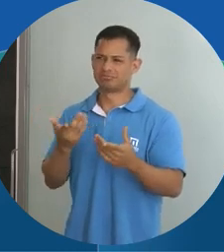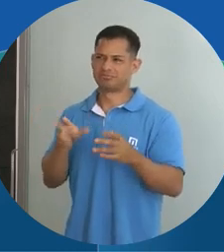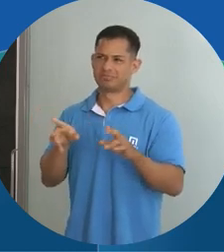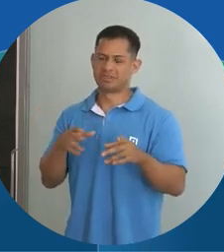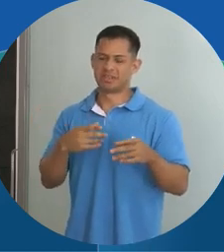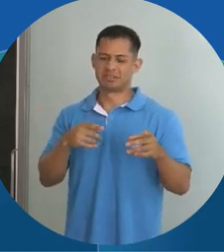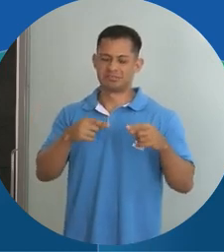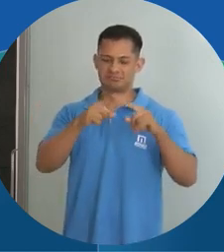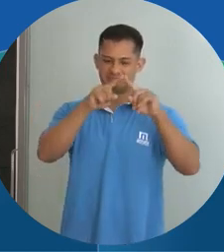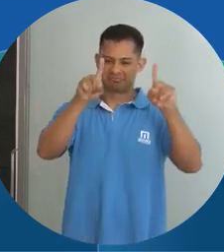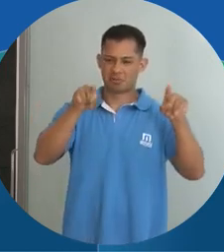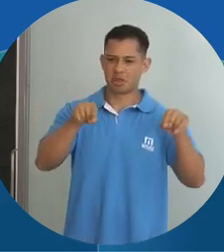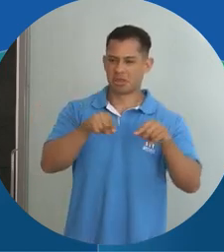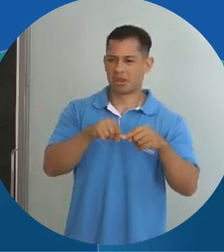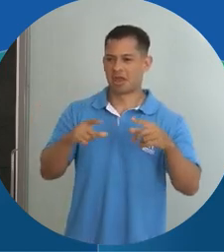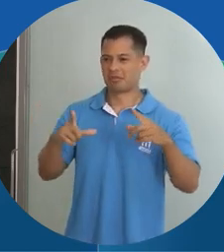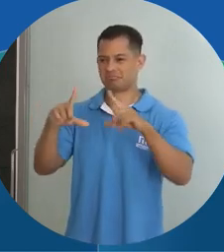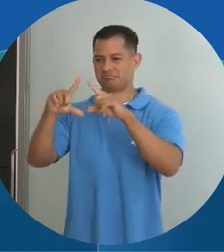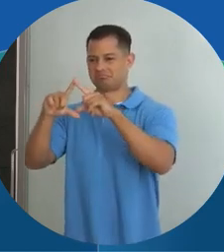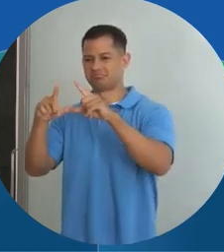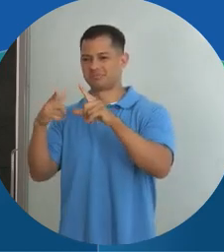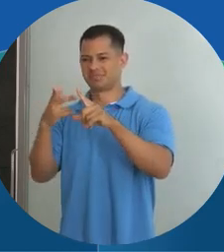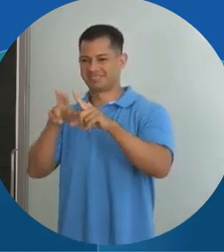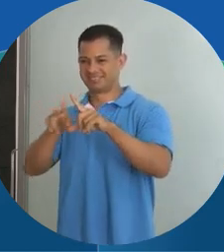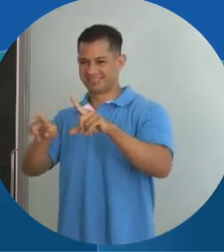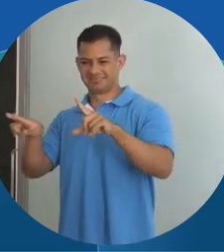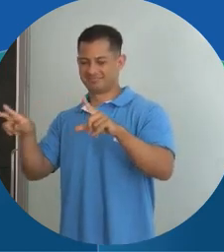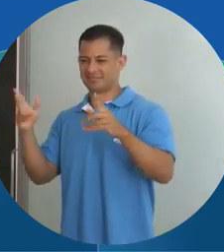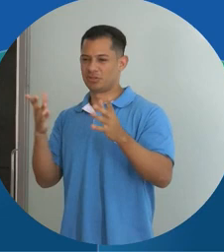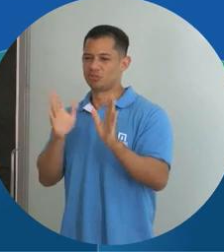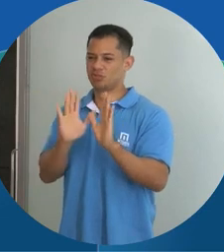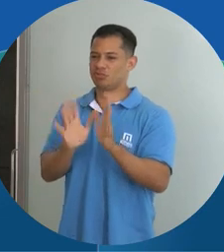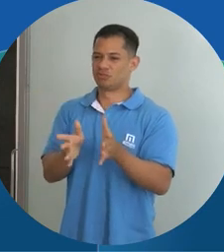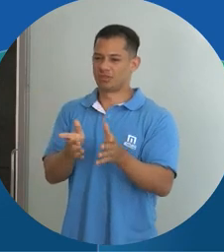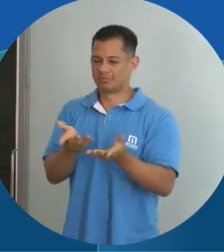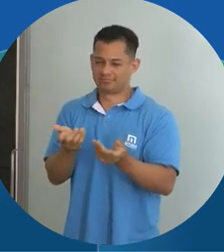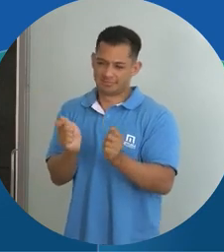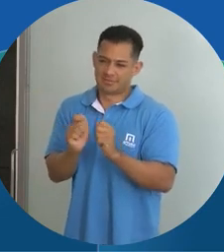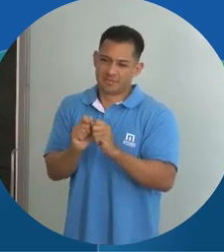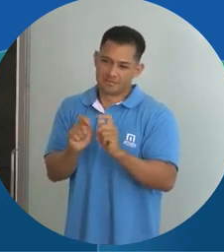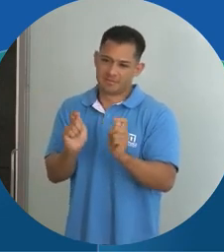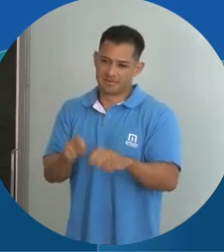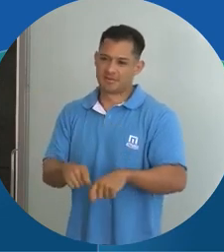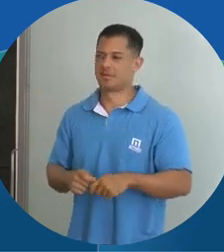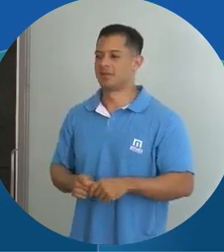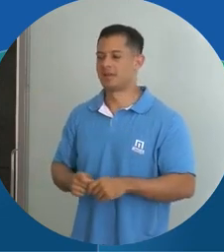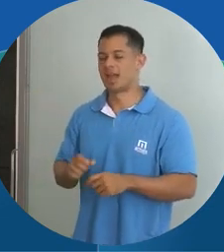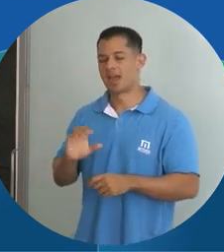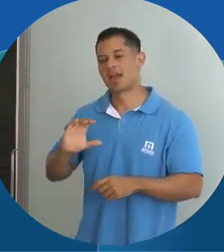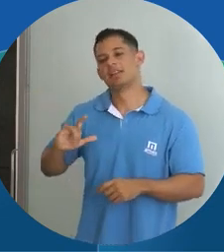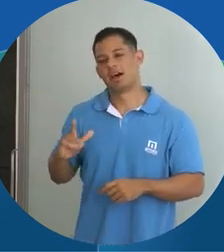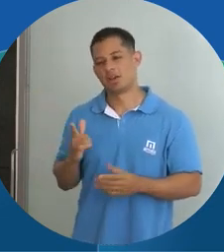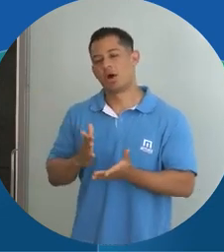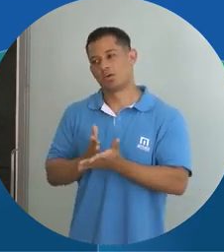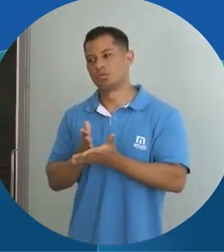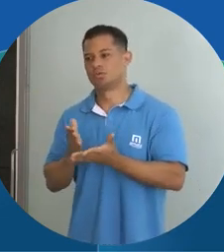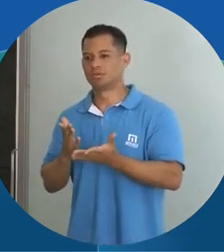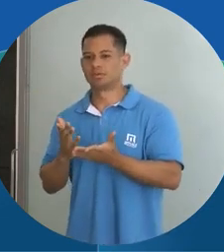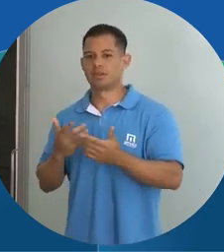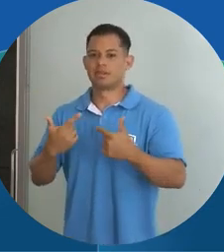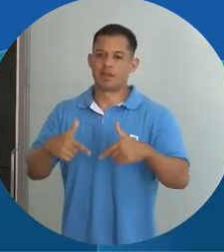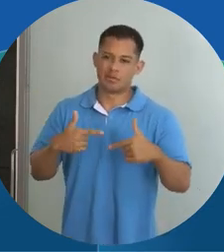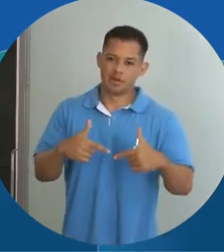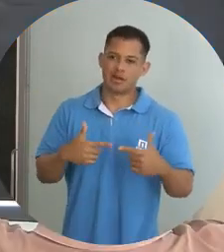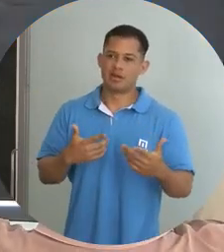essa solução. Então é bastante viável. É claro que, né, às vezes algumas mais trabalhosas, a questão de